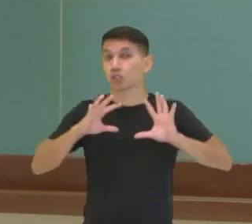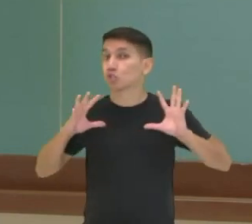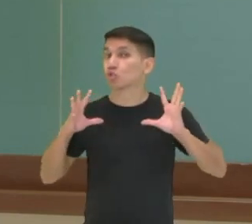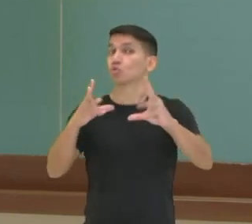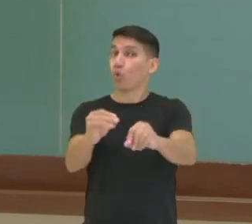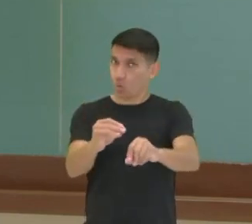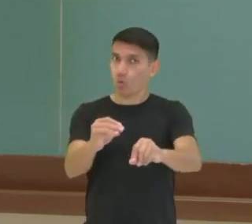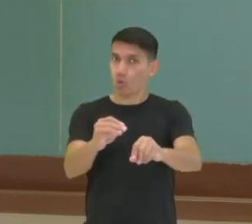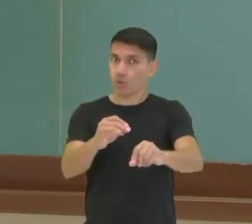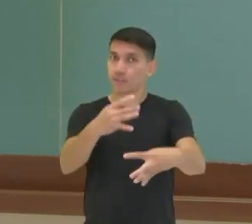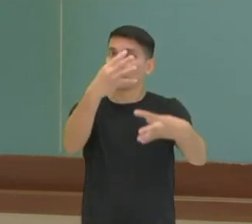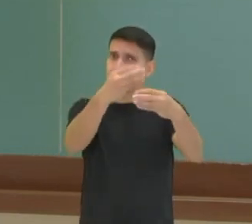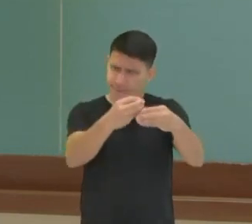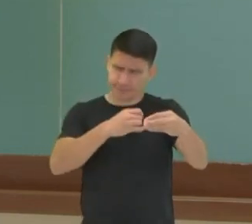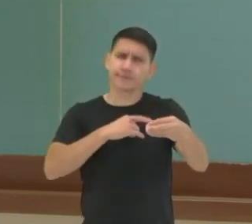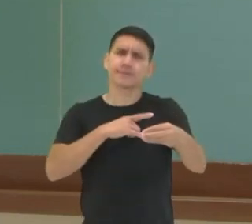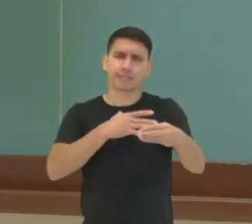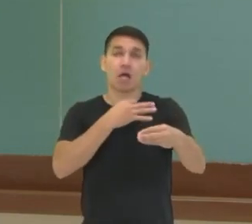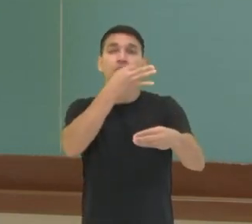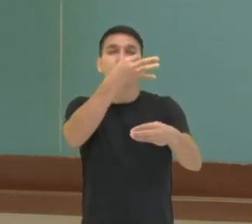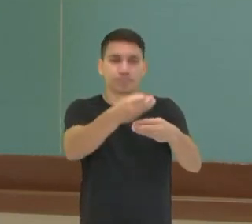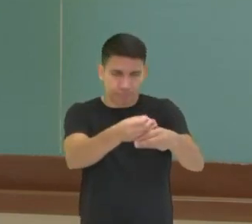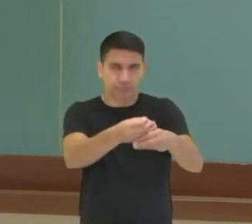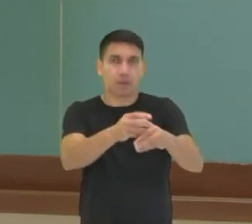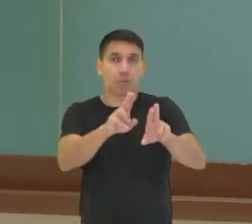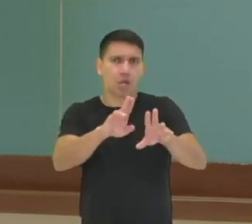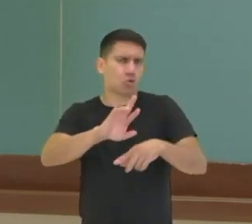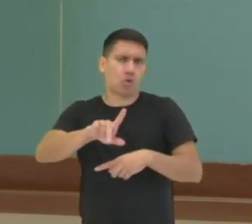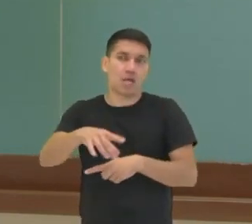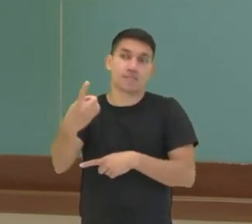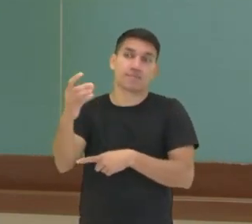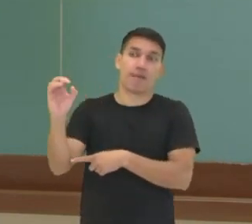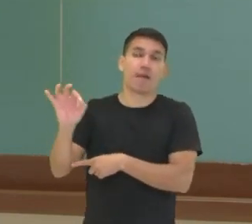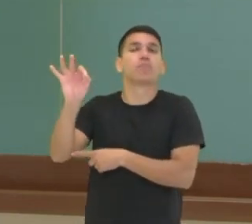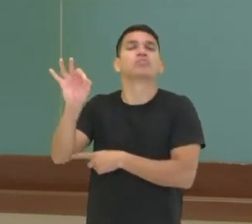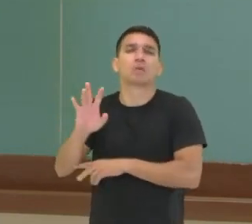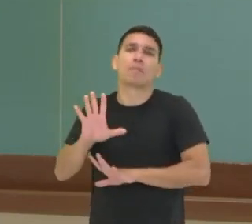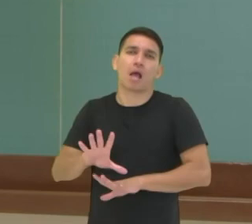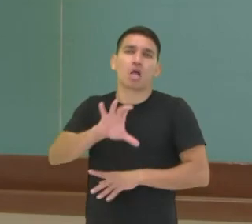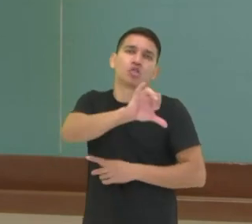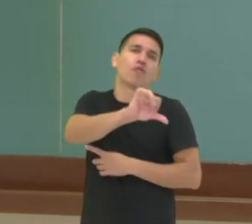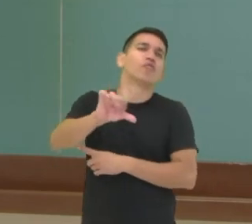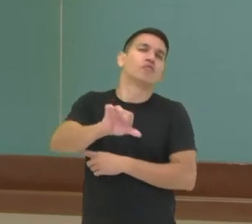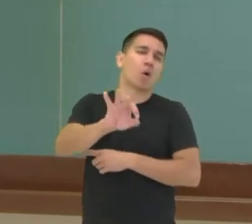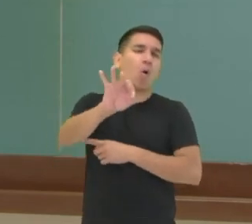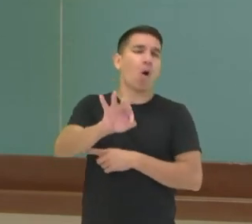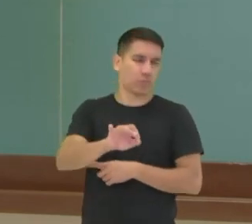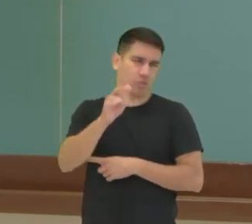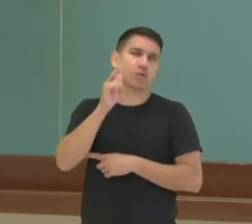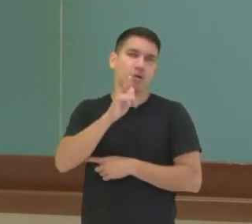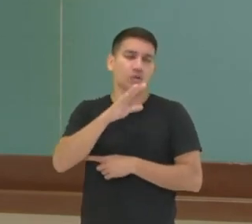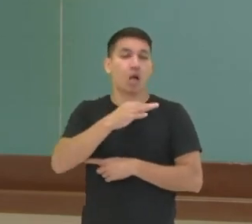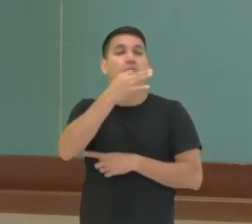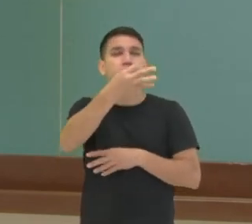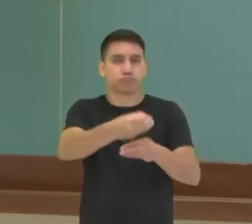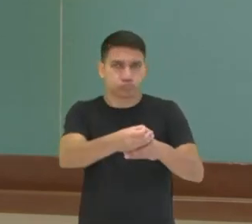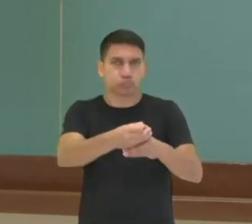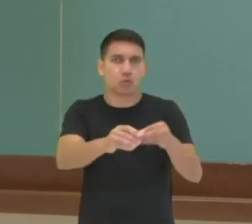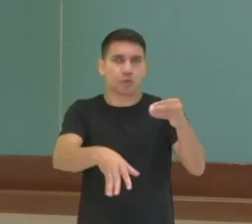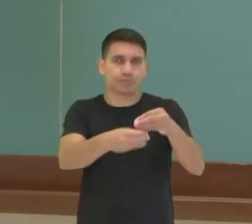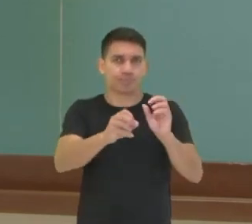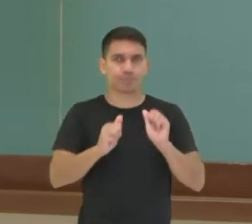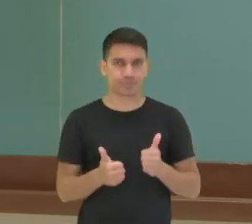têm opinião, né? Não vou dizer 100%, mas 99% com certeza tem opinião ali em algum momento.